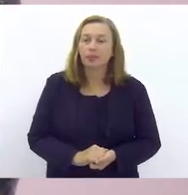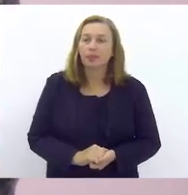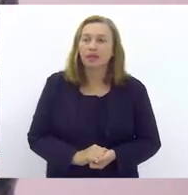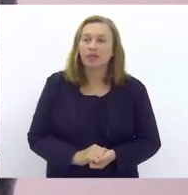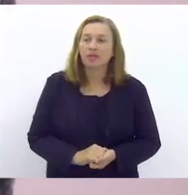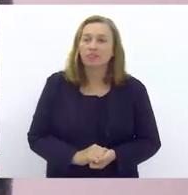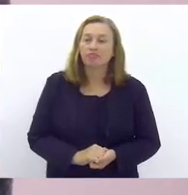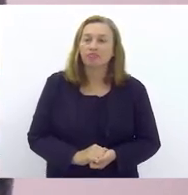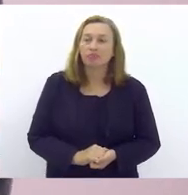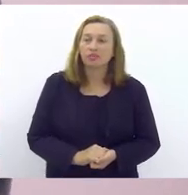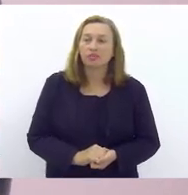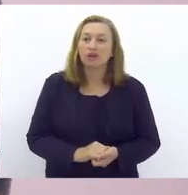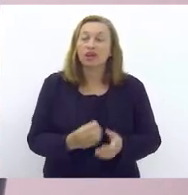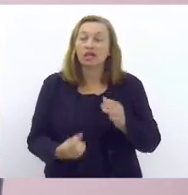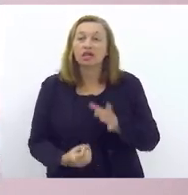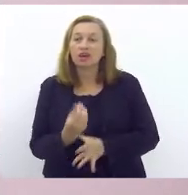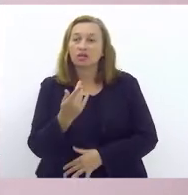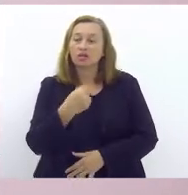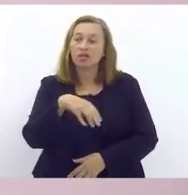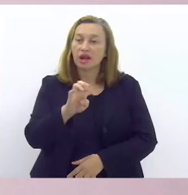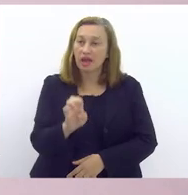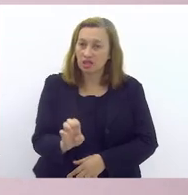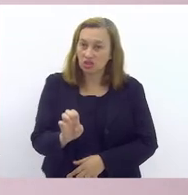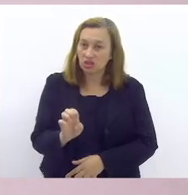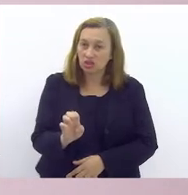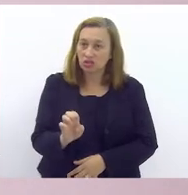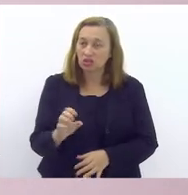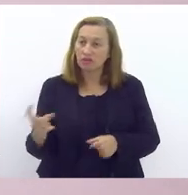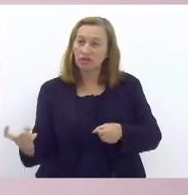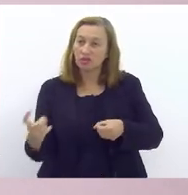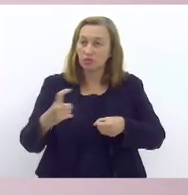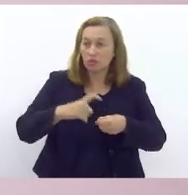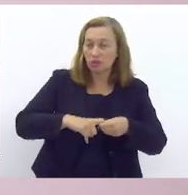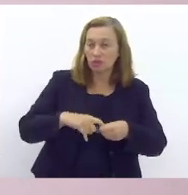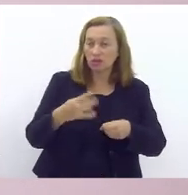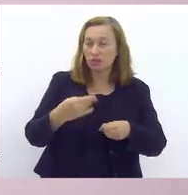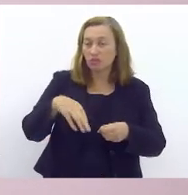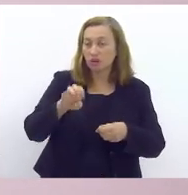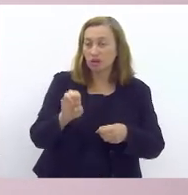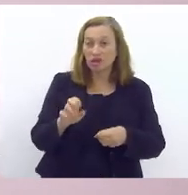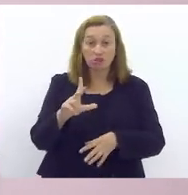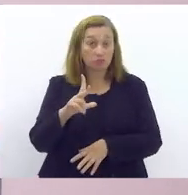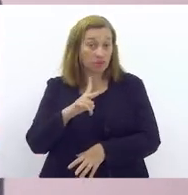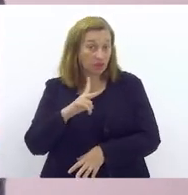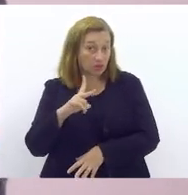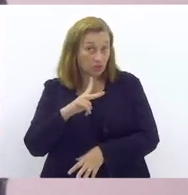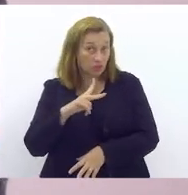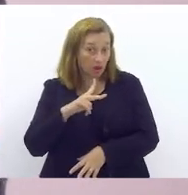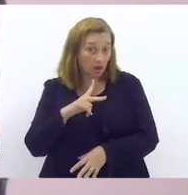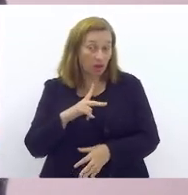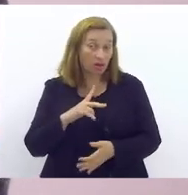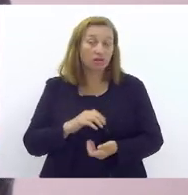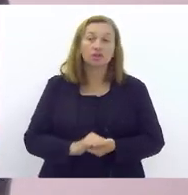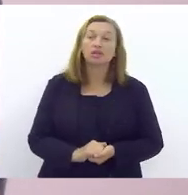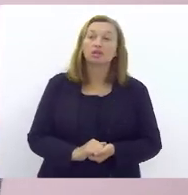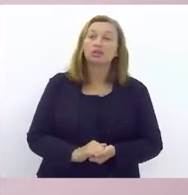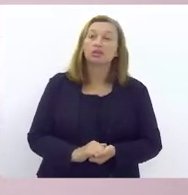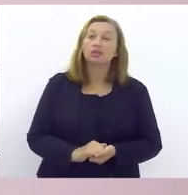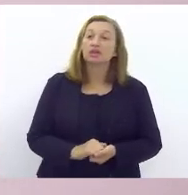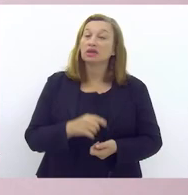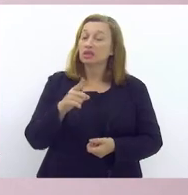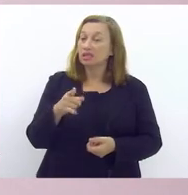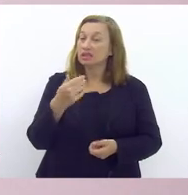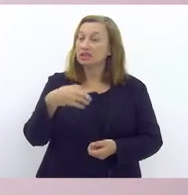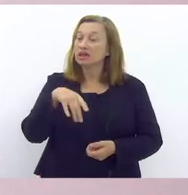construindo creches, ela está fazendo convênios com creches privadas, creches conveniadas. E